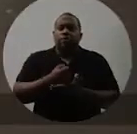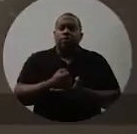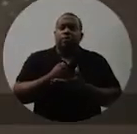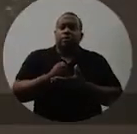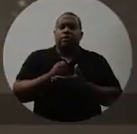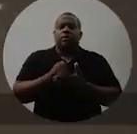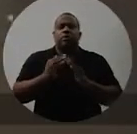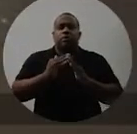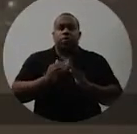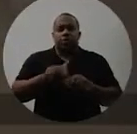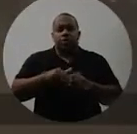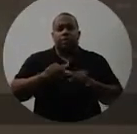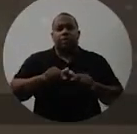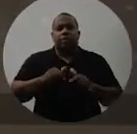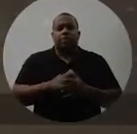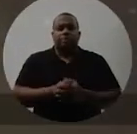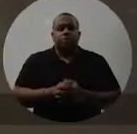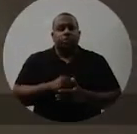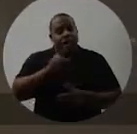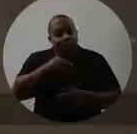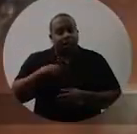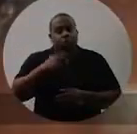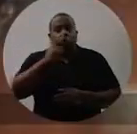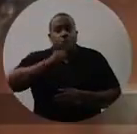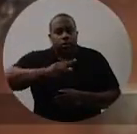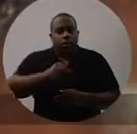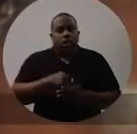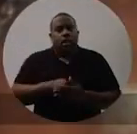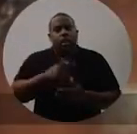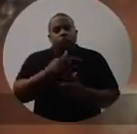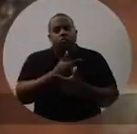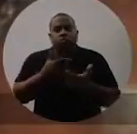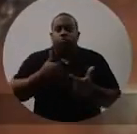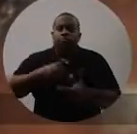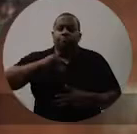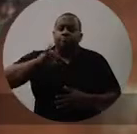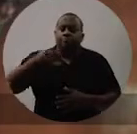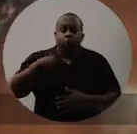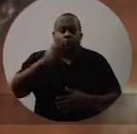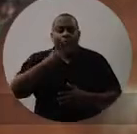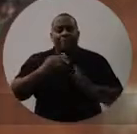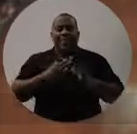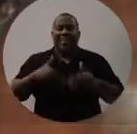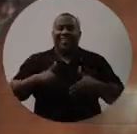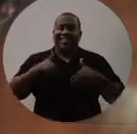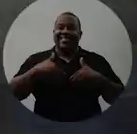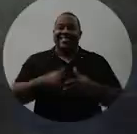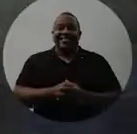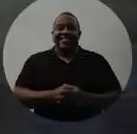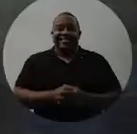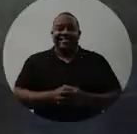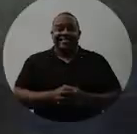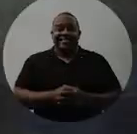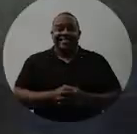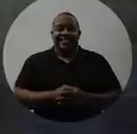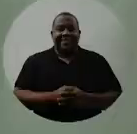auxílio, moradia ou então trabalho. Foi lá que eu consegui. Eu aproveitei essa oportunidade, eu fui lá levar minha casa, parceiro.